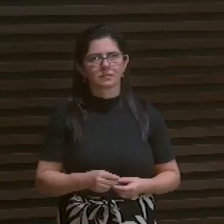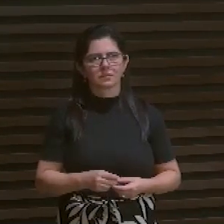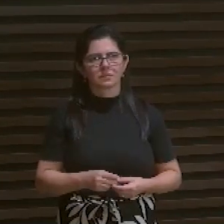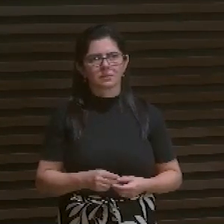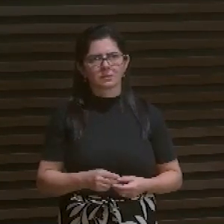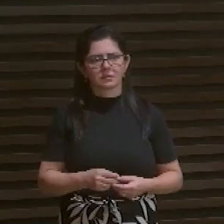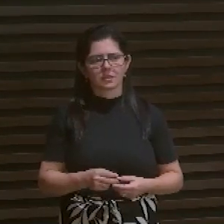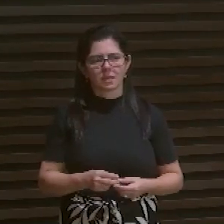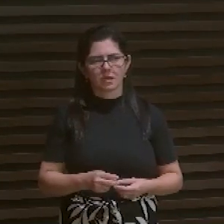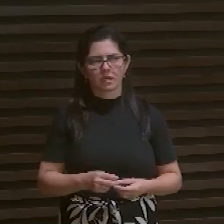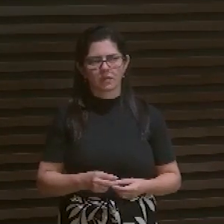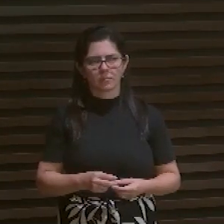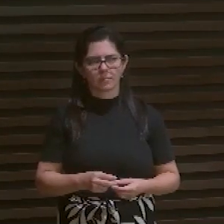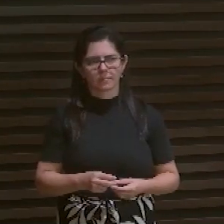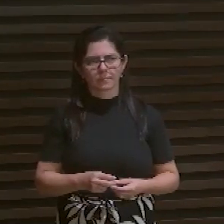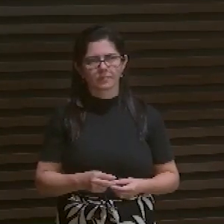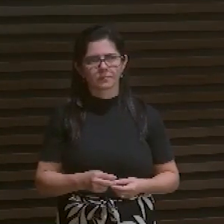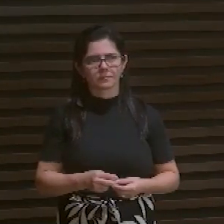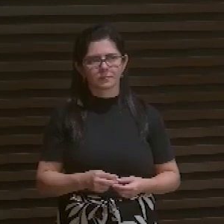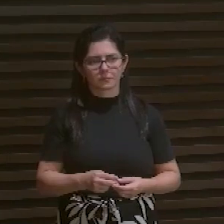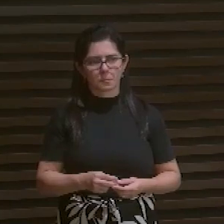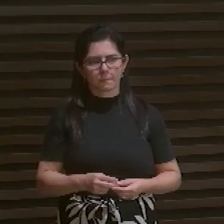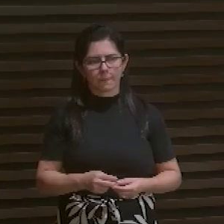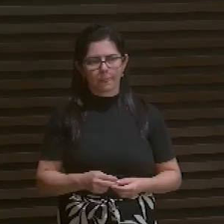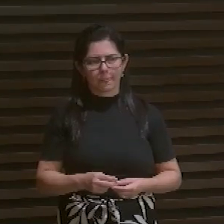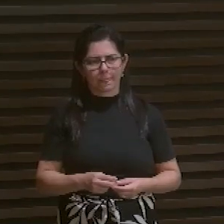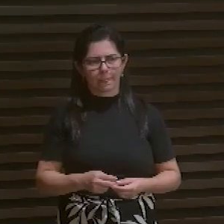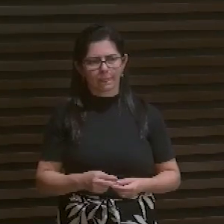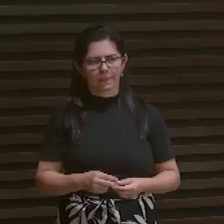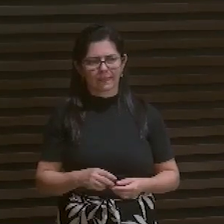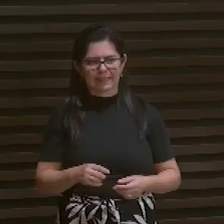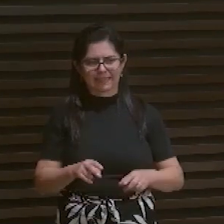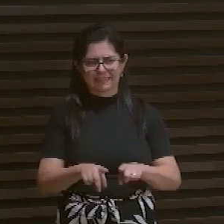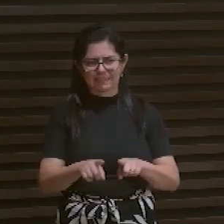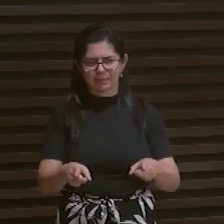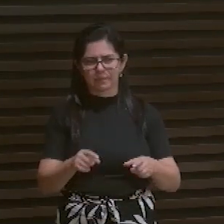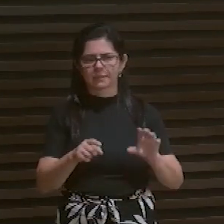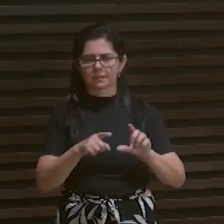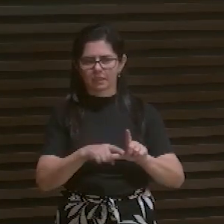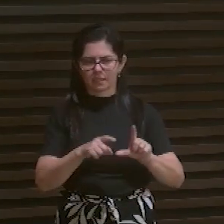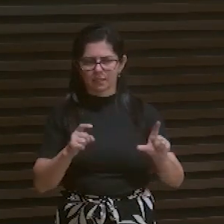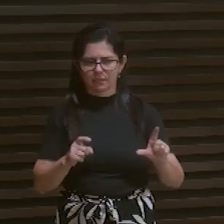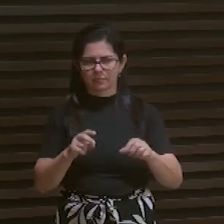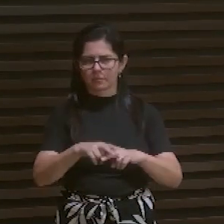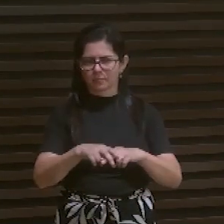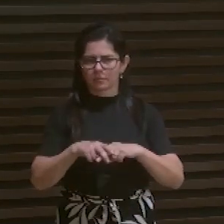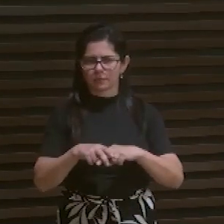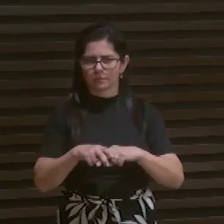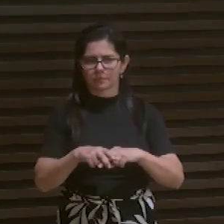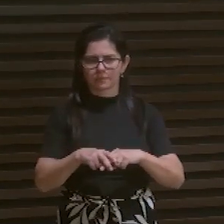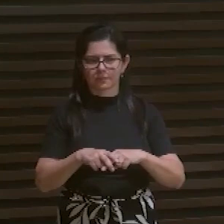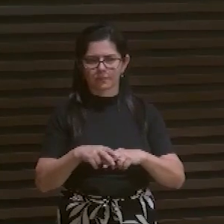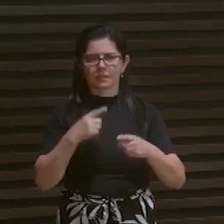por isso que a interpretação pode ser que eles eram coatita de fato. Mas, independente disso, o fato é que a intenção de Uzá foi boa, né?